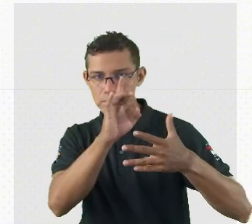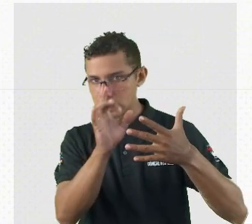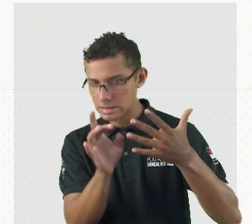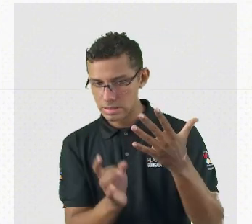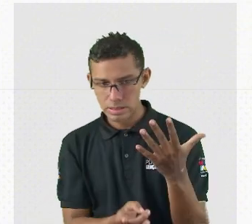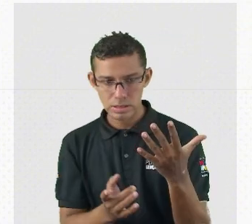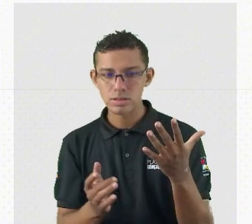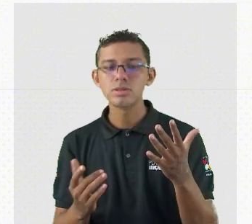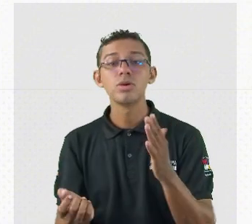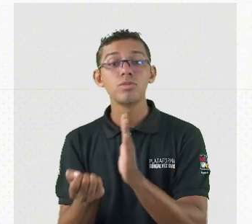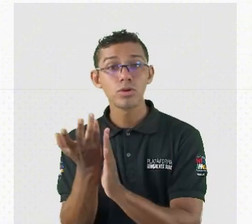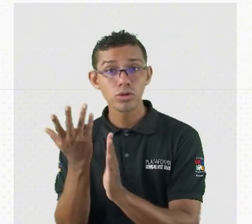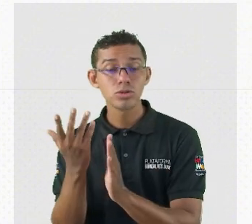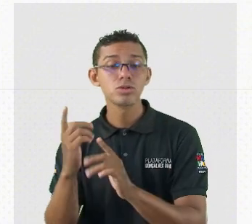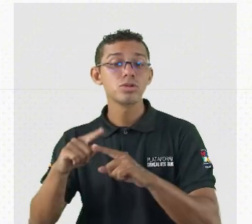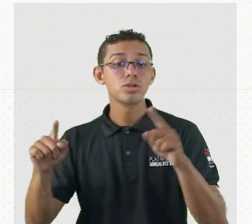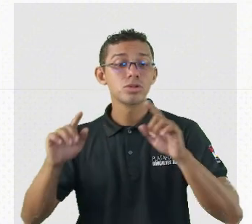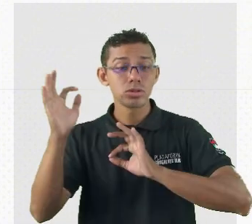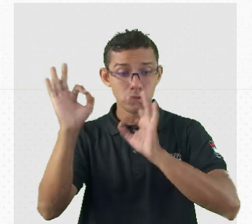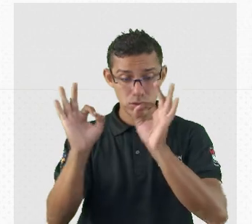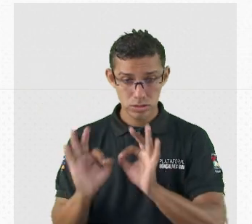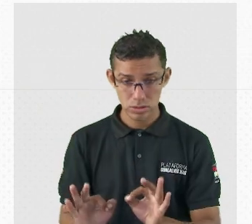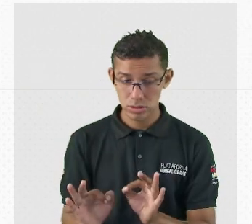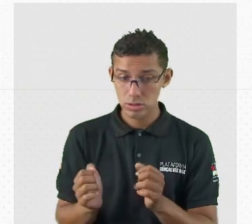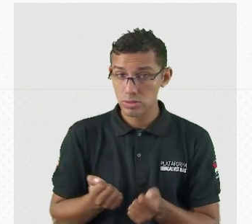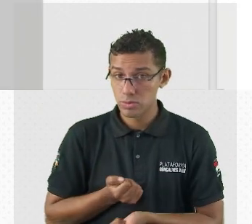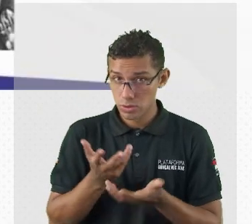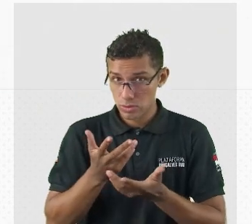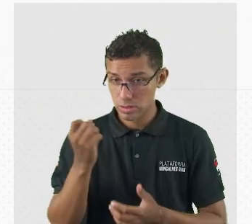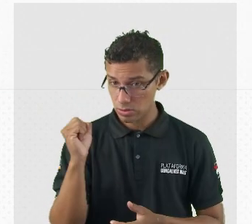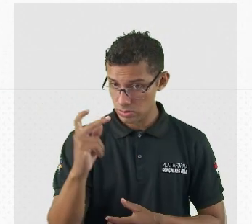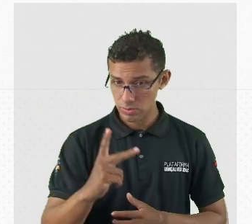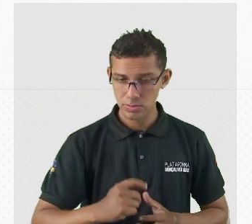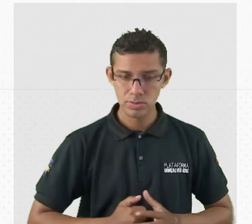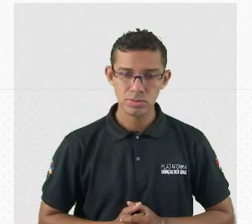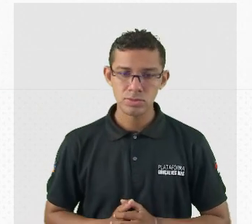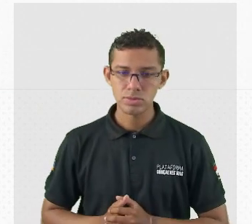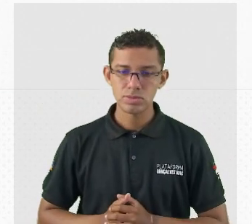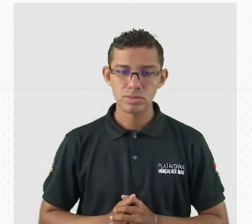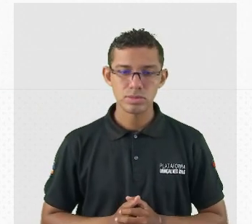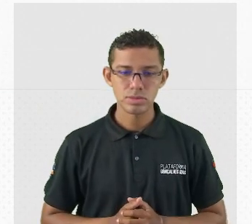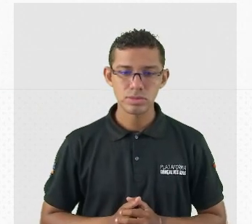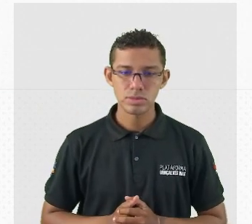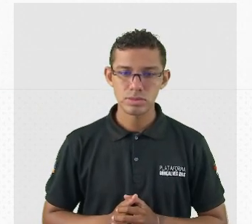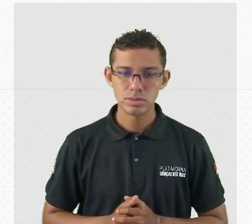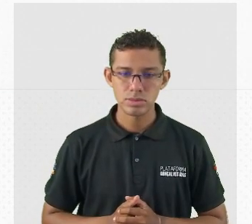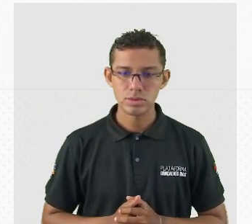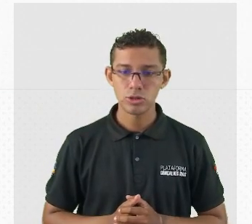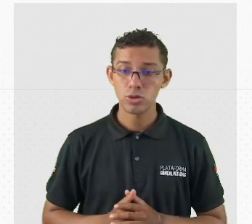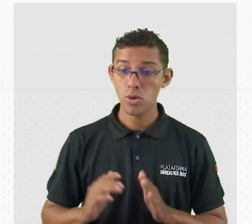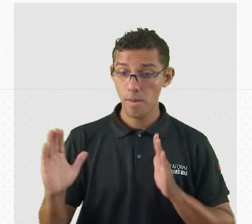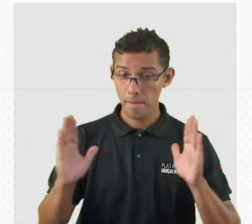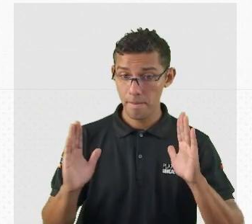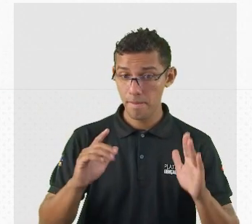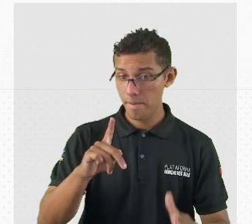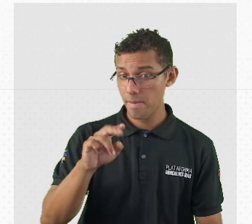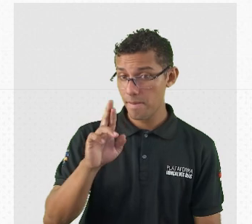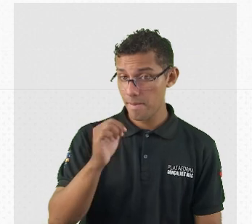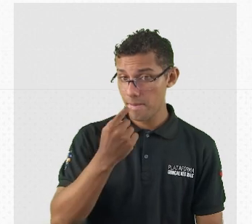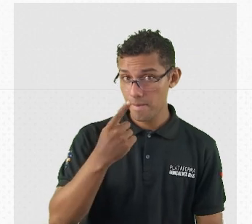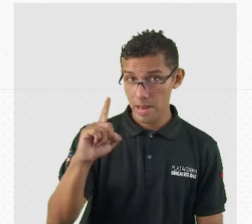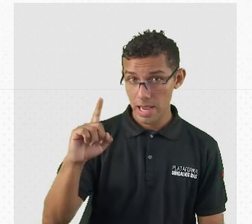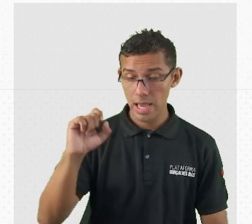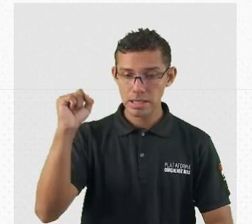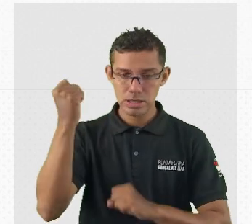com produtos e formas de se produzir. Beleza? No modelo período